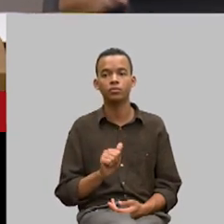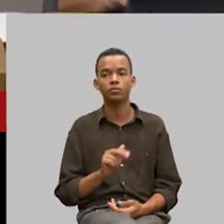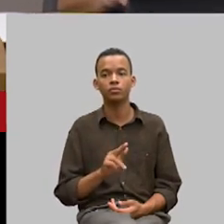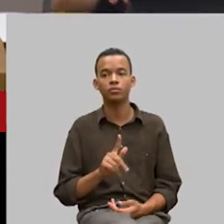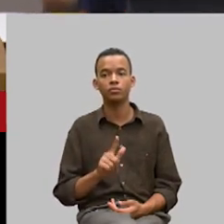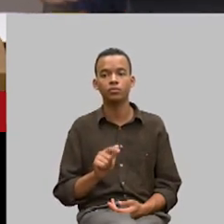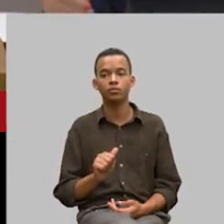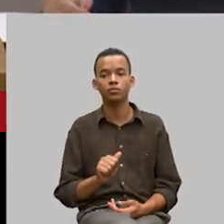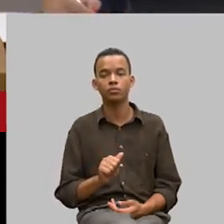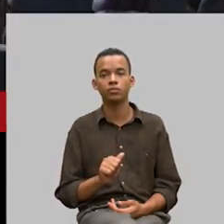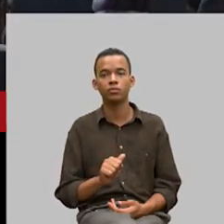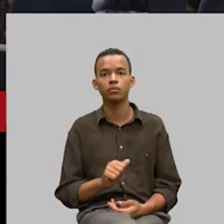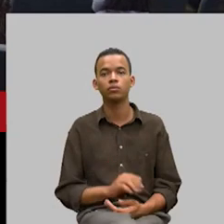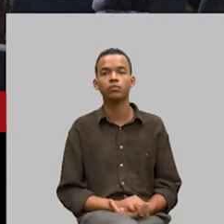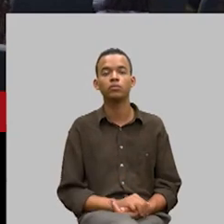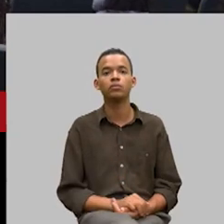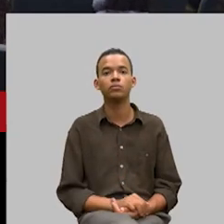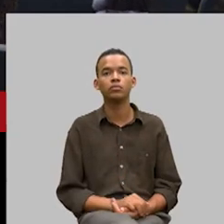cind